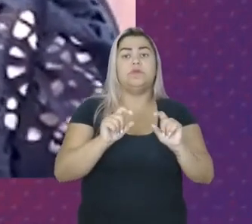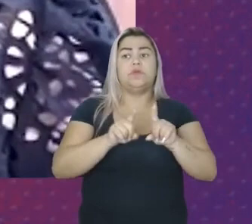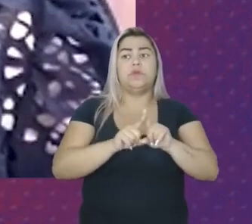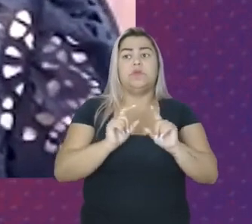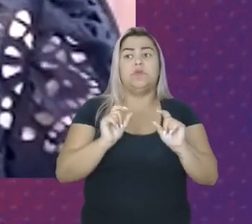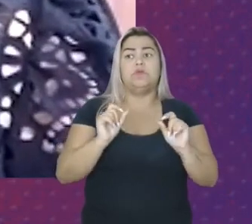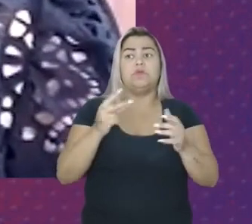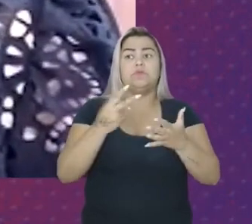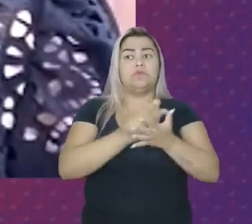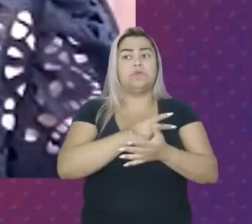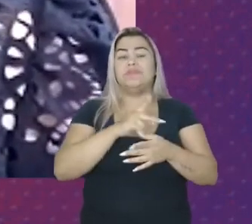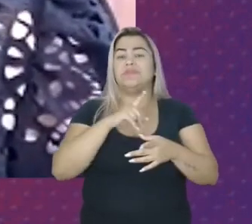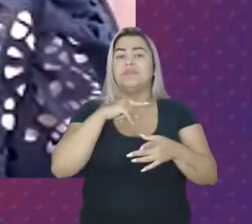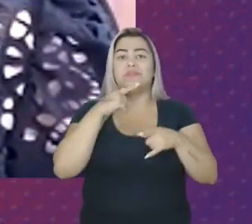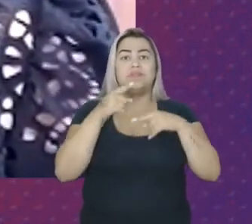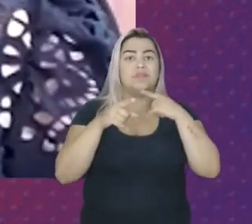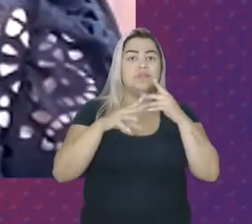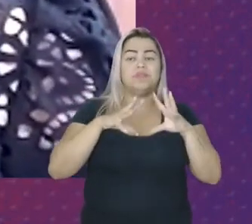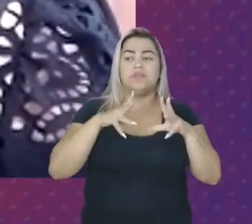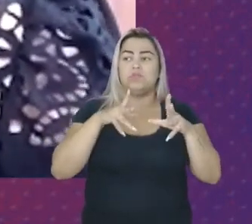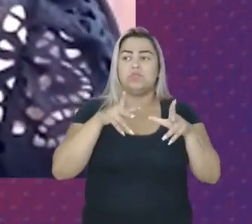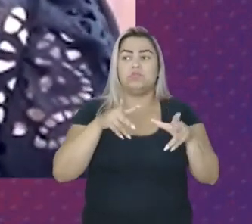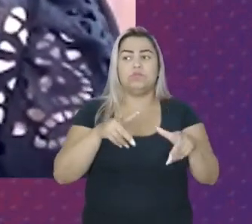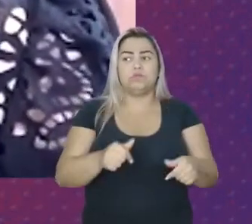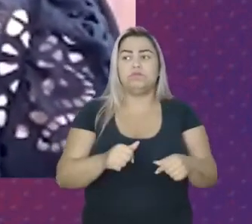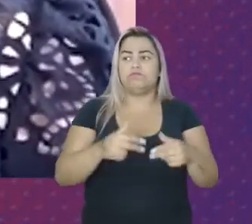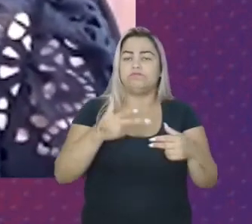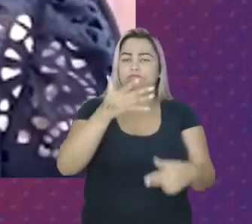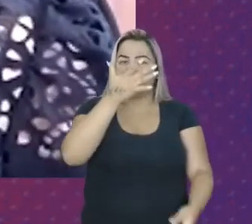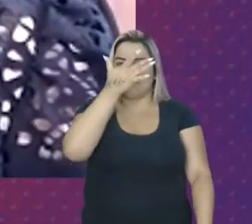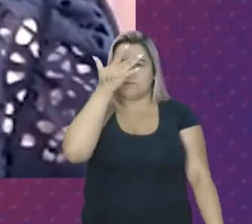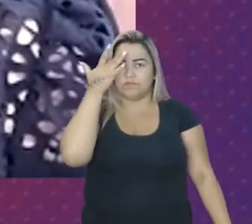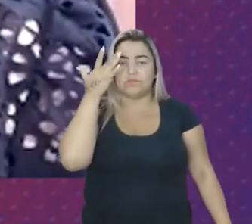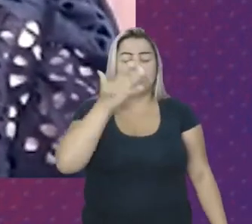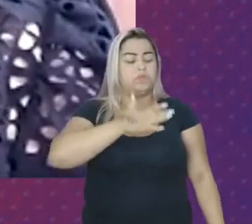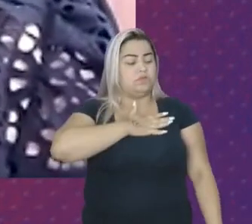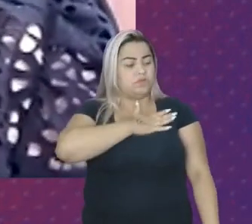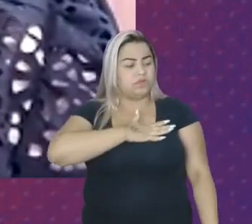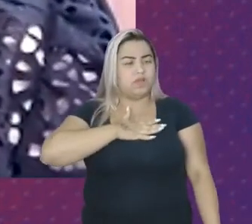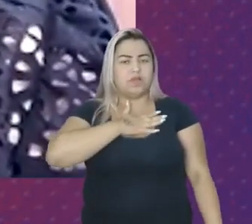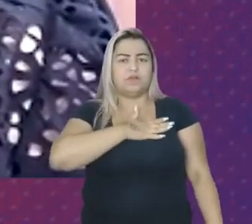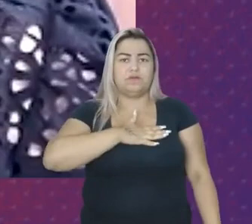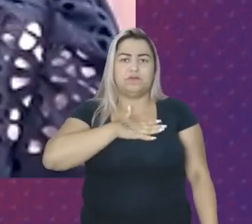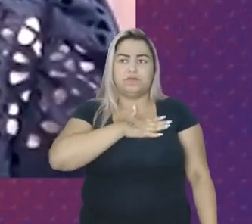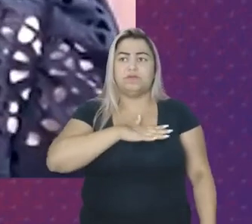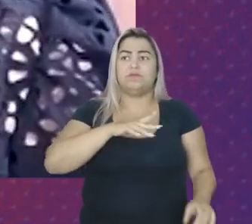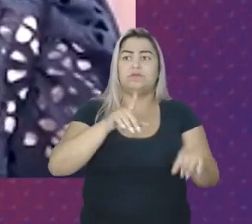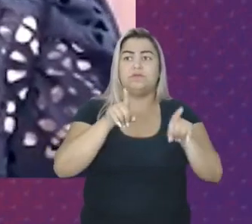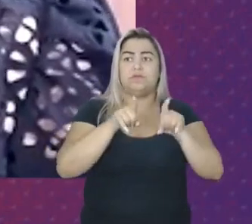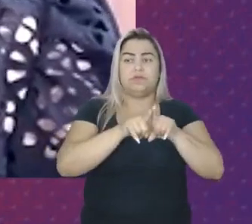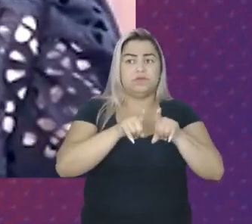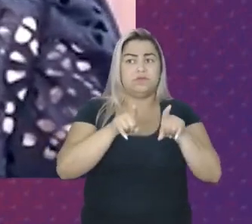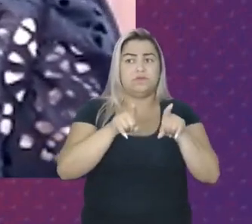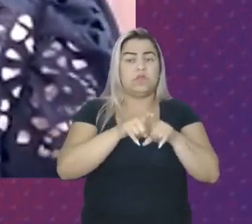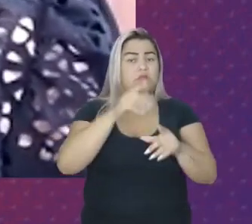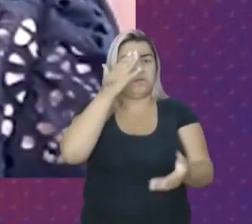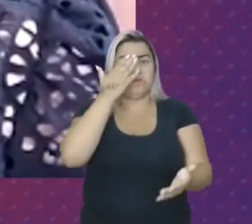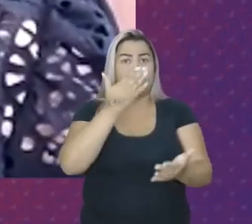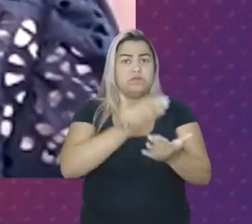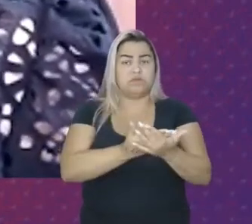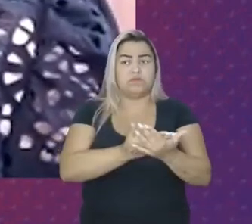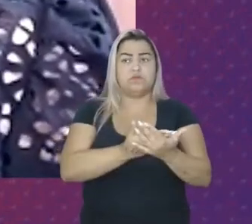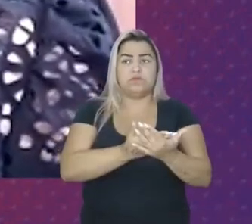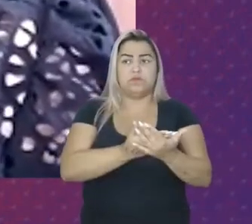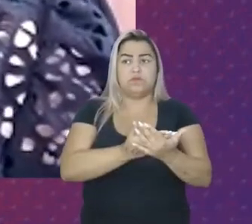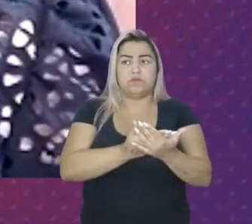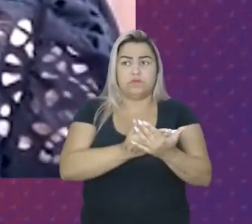subitamente. Nem todas as questões que a gente gostaria de ver modificadas, eu acredito que o próprio